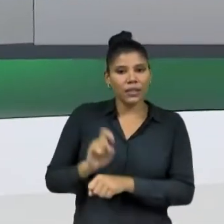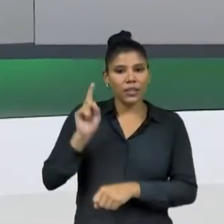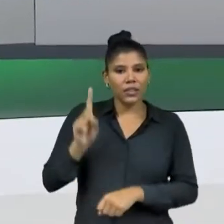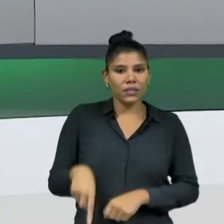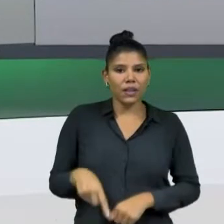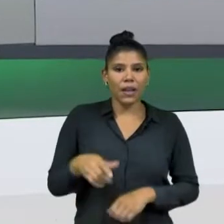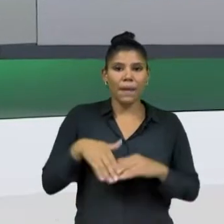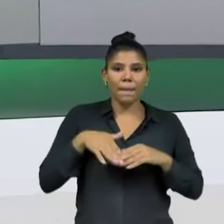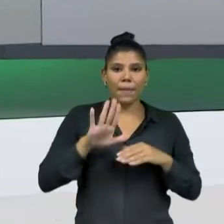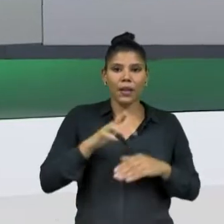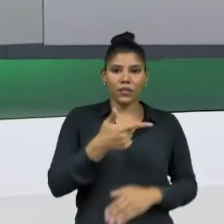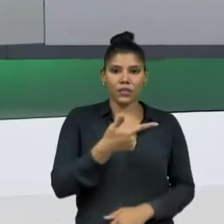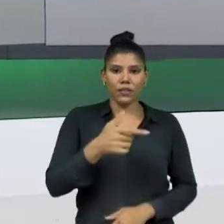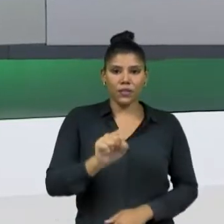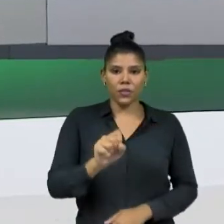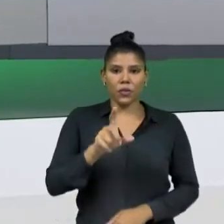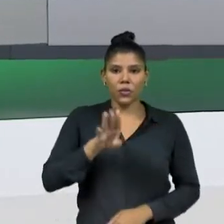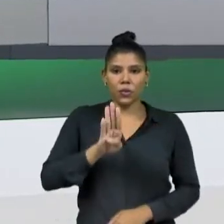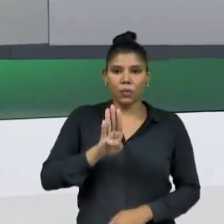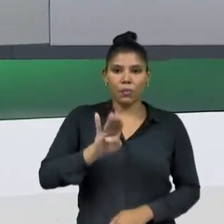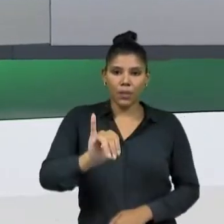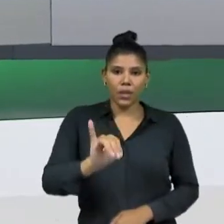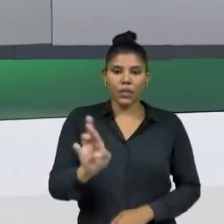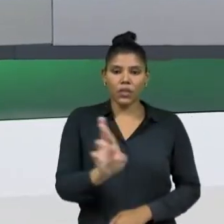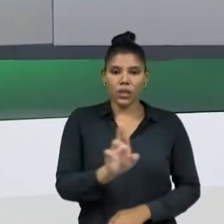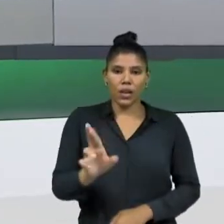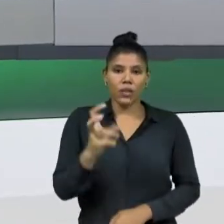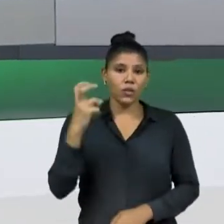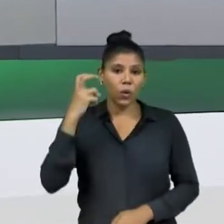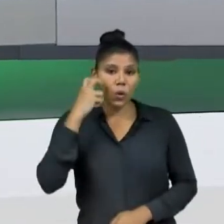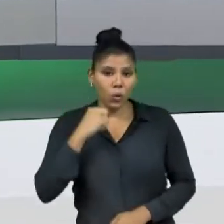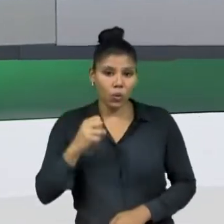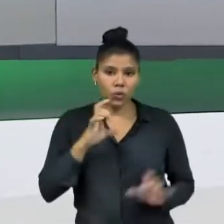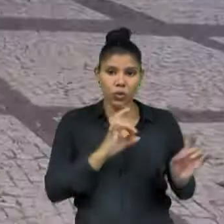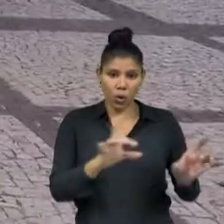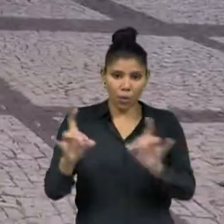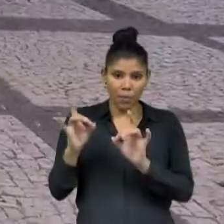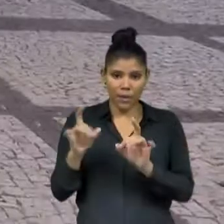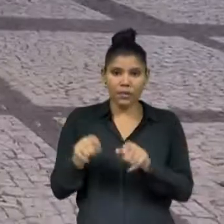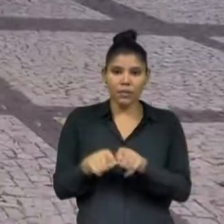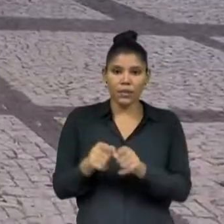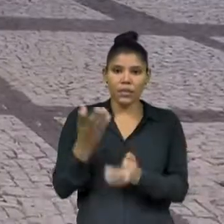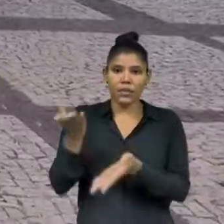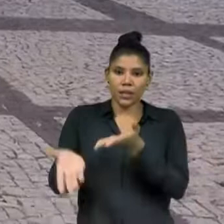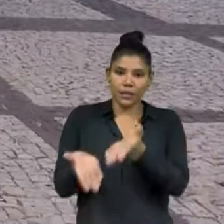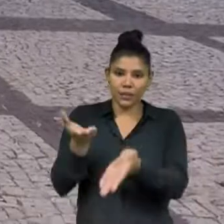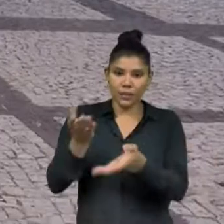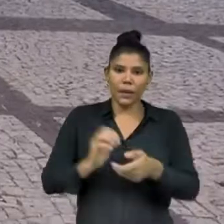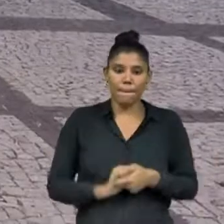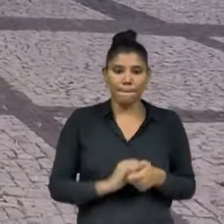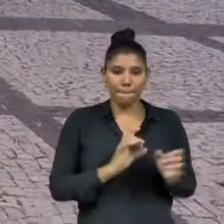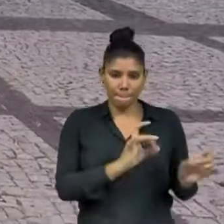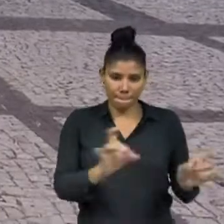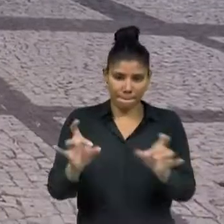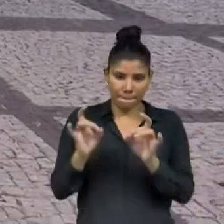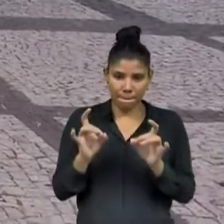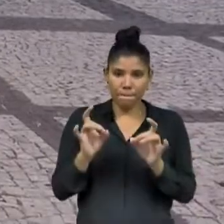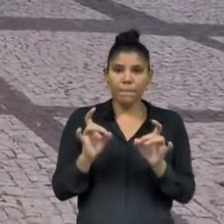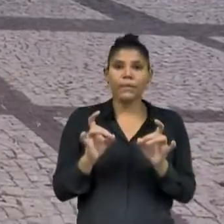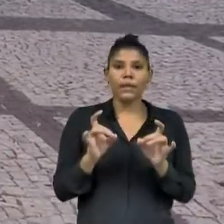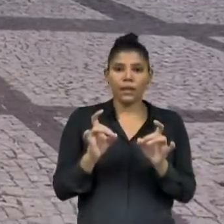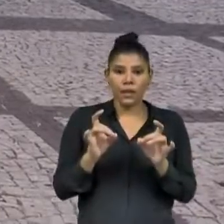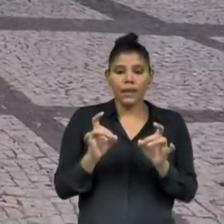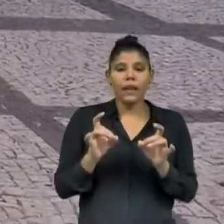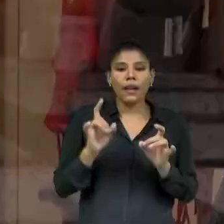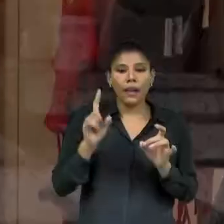bilhões de reais de faturamento entre comércio e serviços. Para o comércio, a expectativa de vendas para o Dia das Mães é